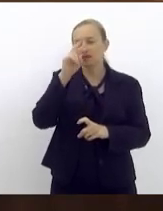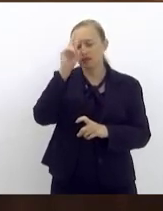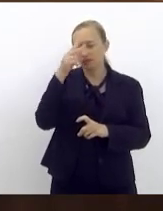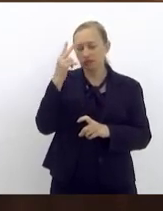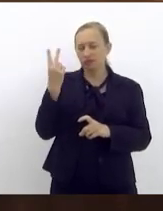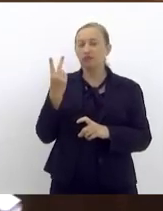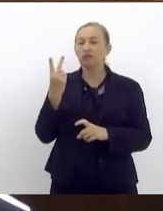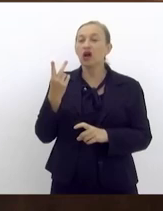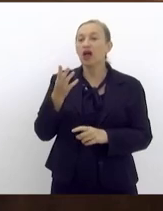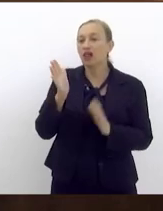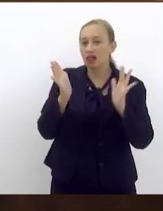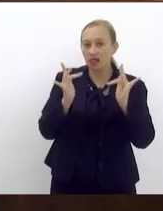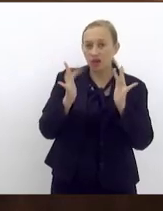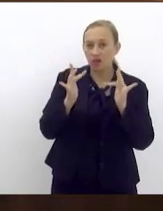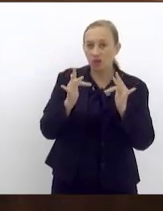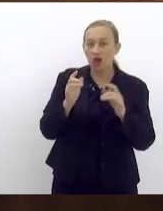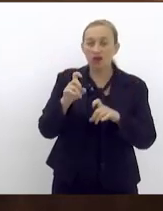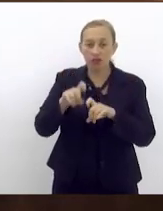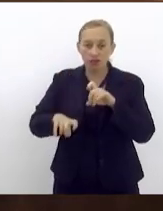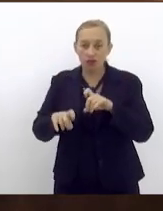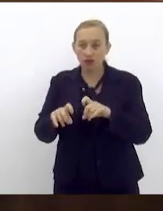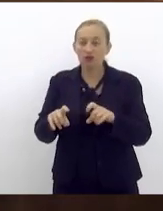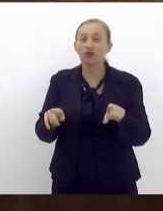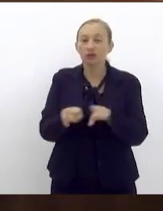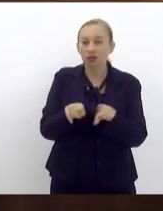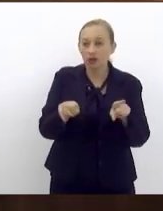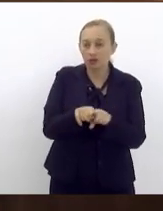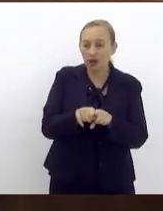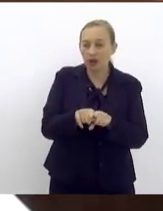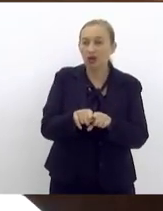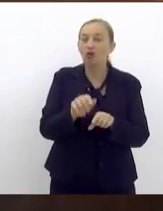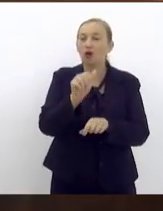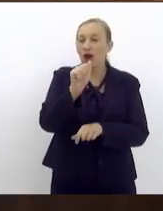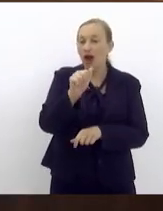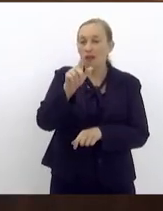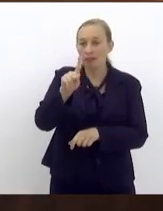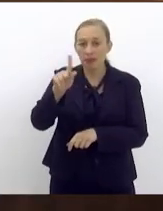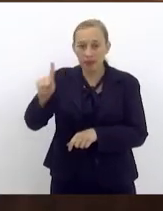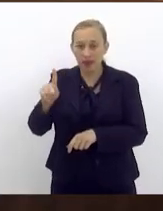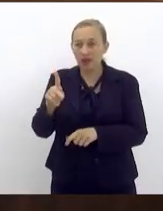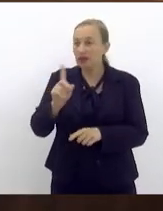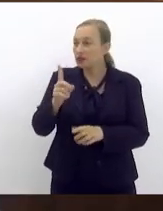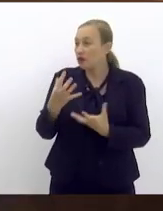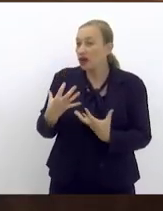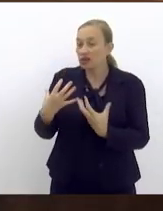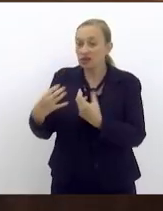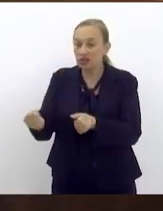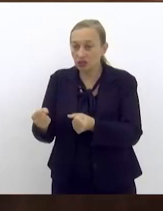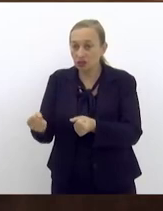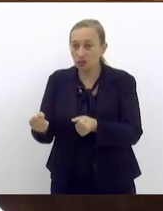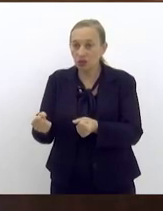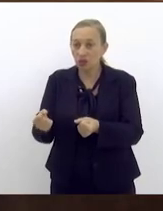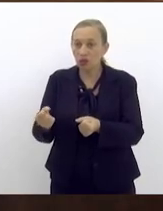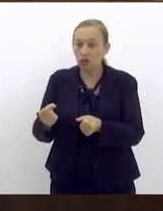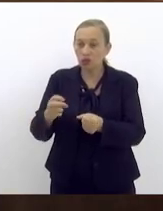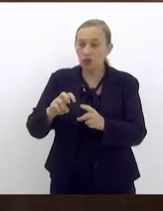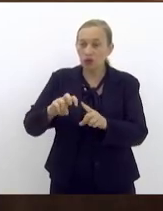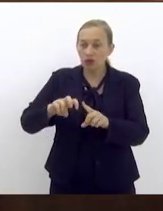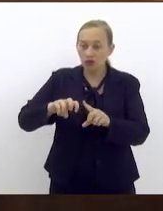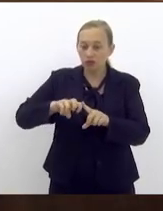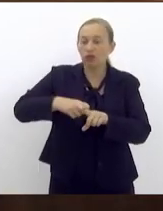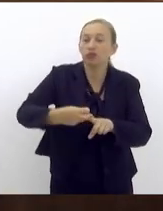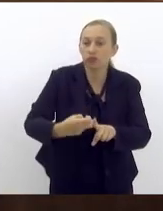aplicativo que não concordou com questionamento apresentado por uma passageira que atropelou e foi